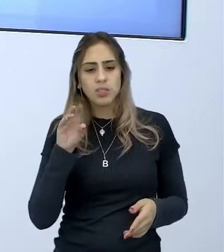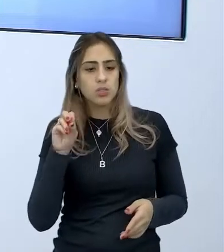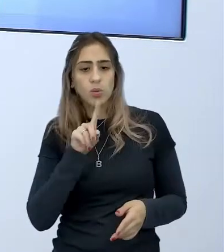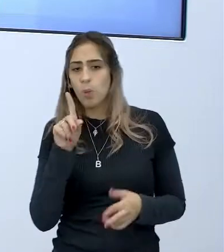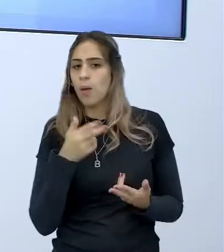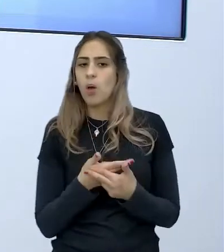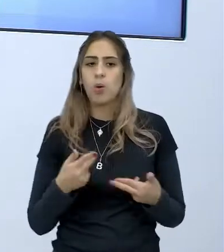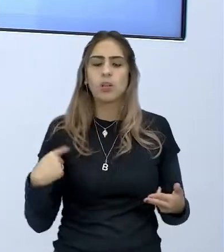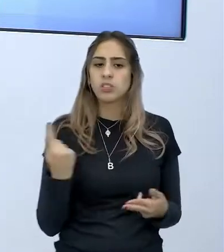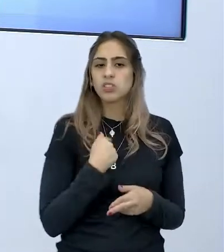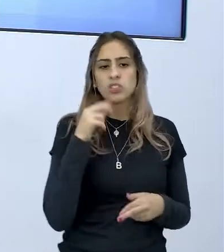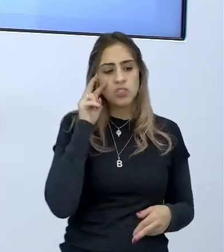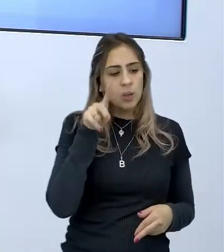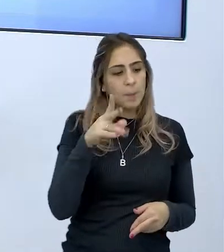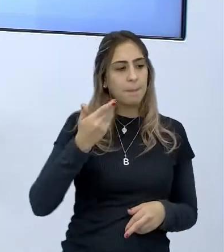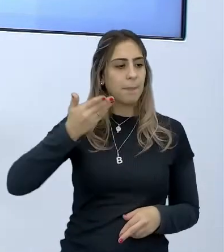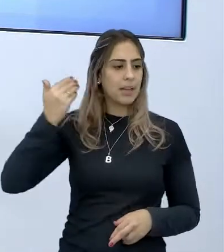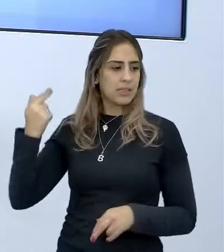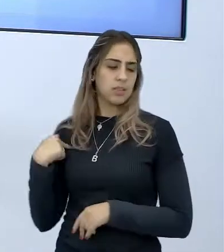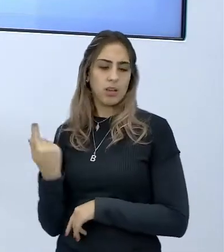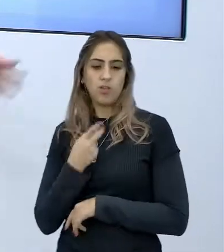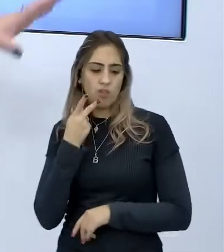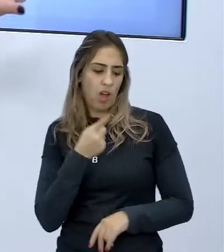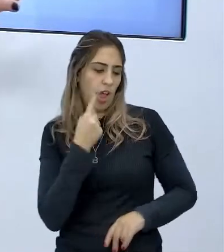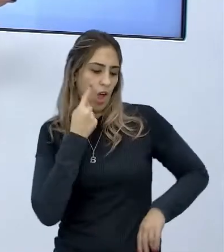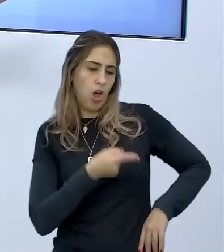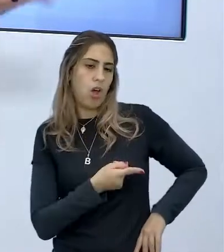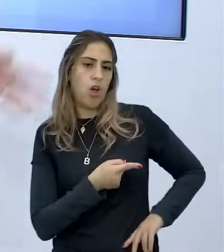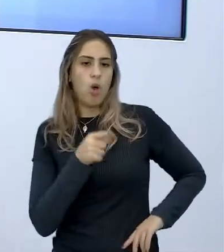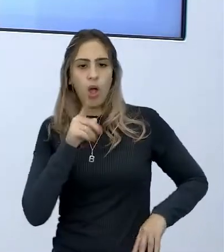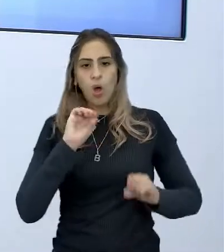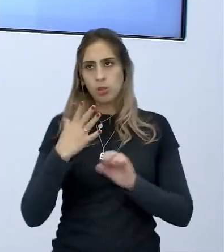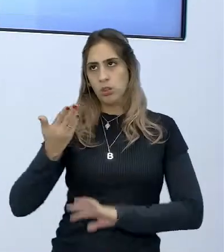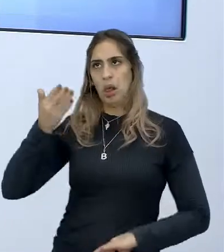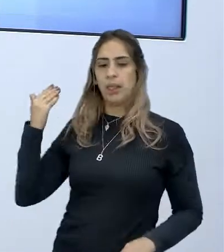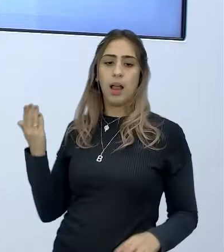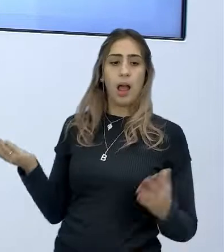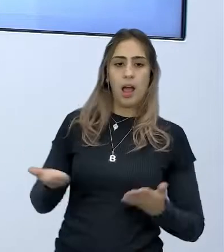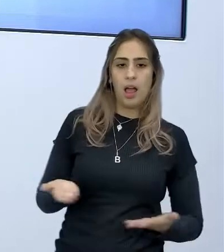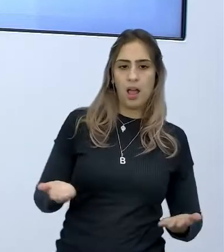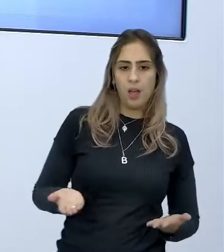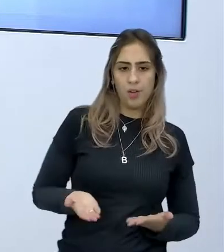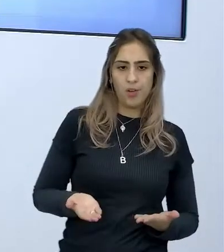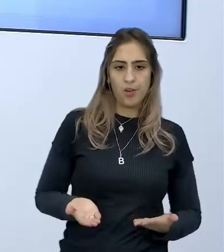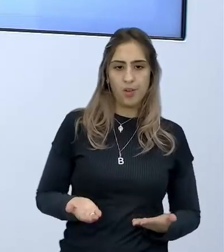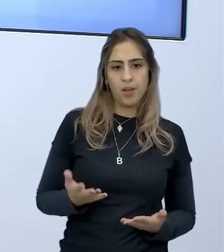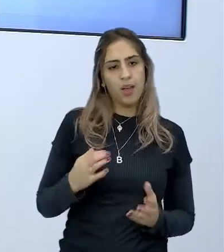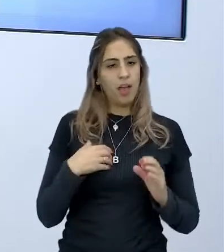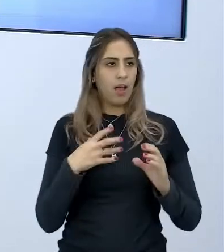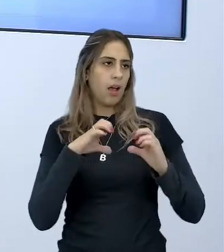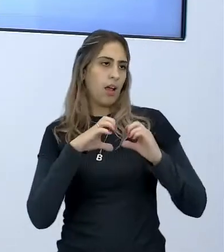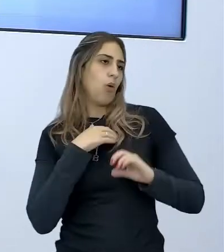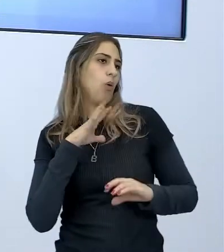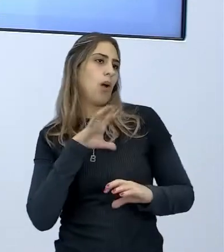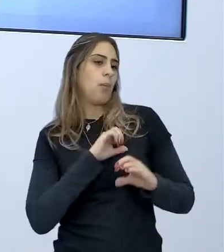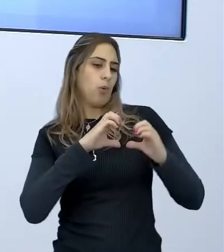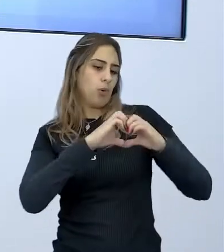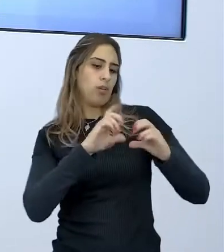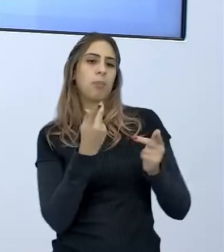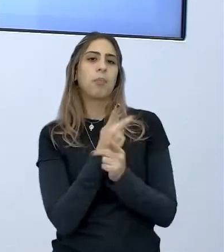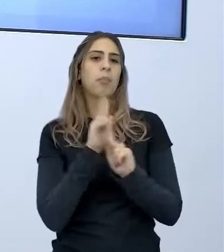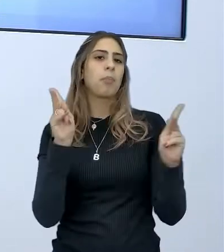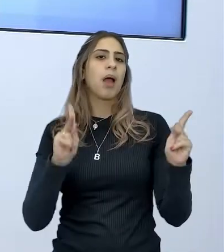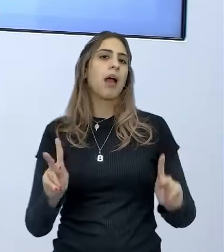uma coisa que a gente olha para o passado e a gente diz, aconteceu lá atrás, mas agora, ó, amorzinho, good vibes. Não, a